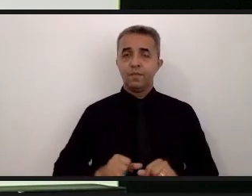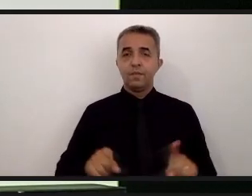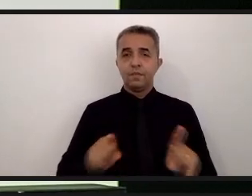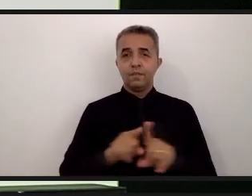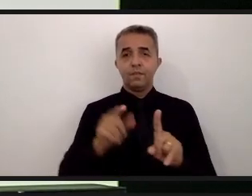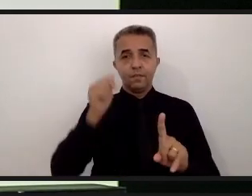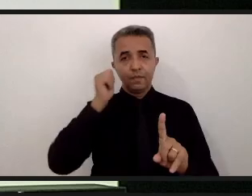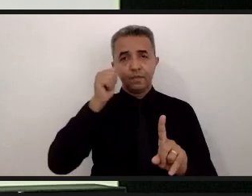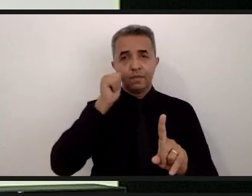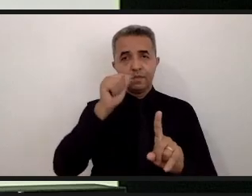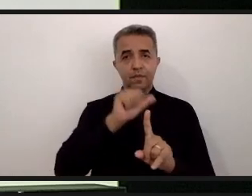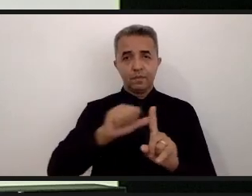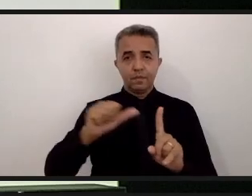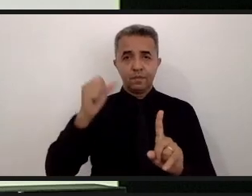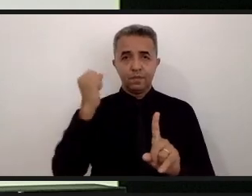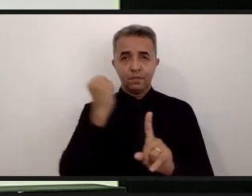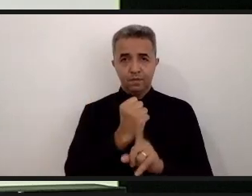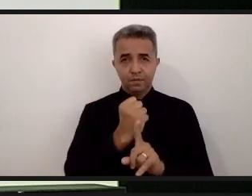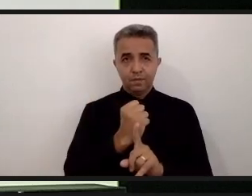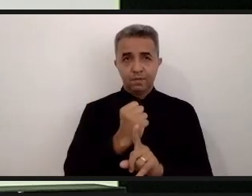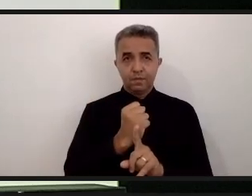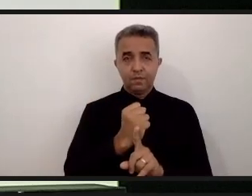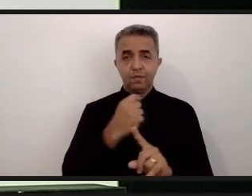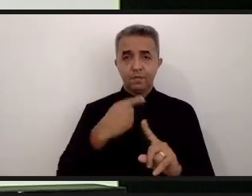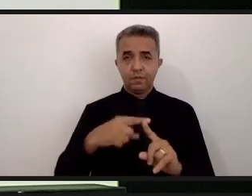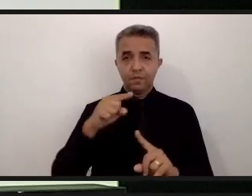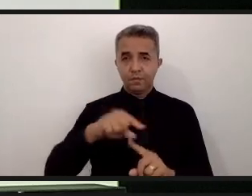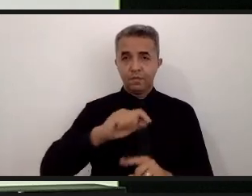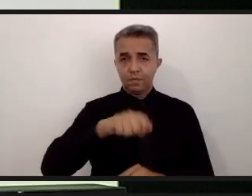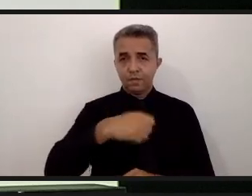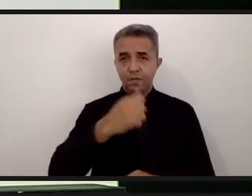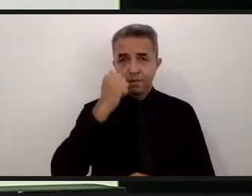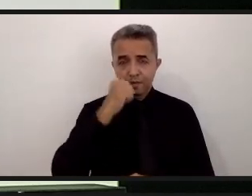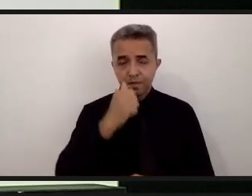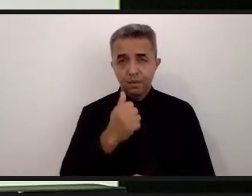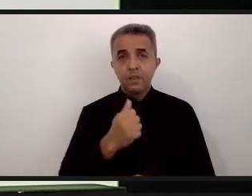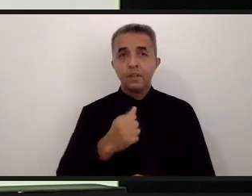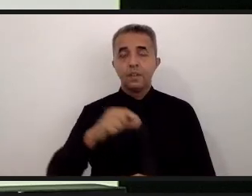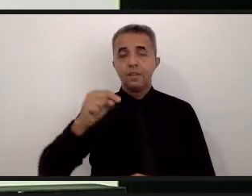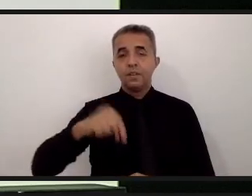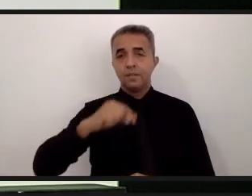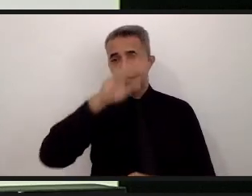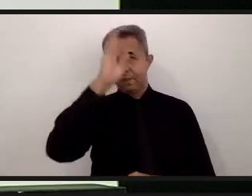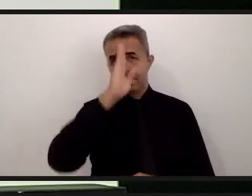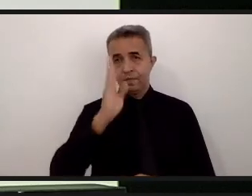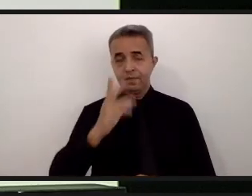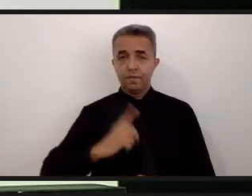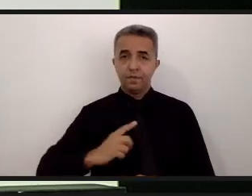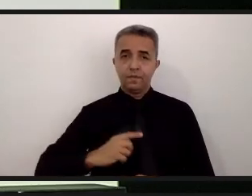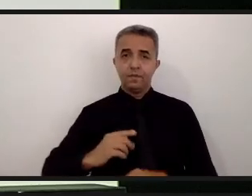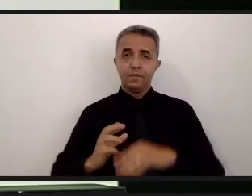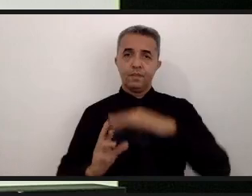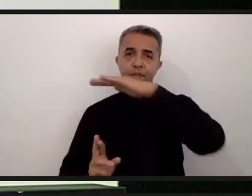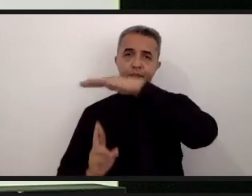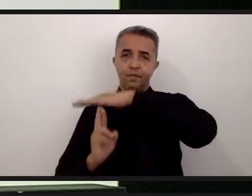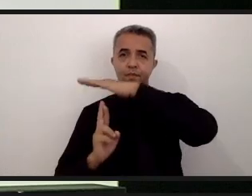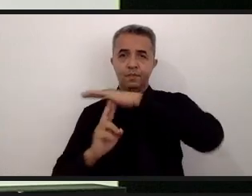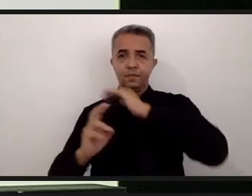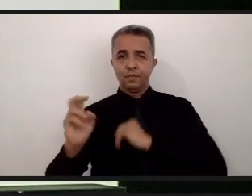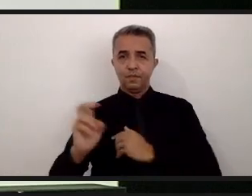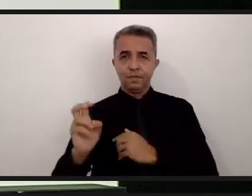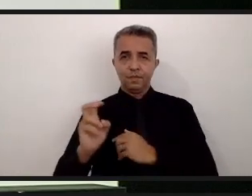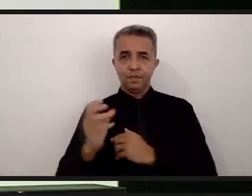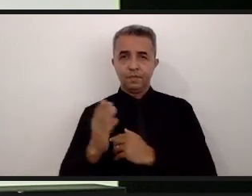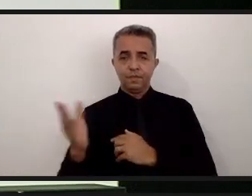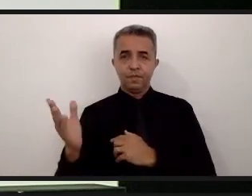serem mulheres, o Brasil ocupa o 5º lugar no ranking mundial de feminicídio,